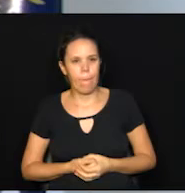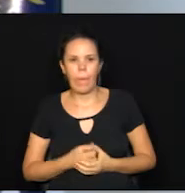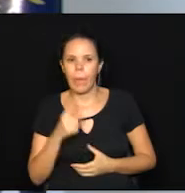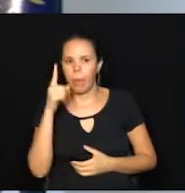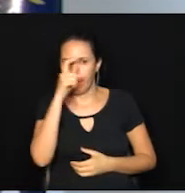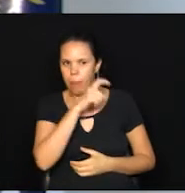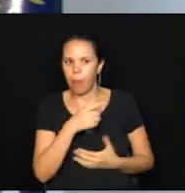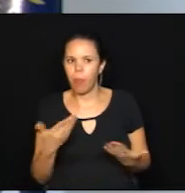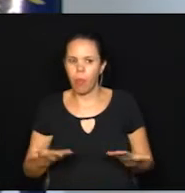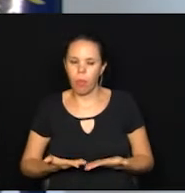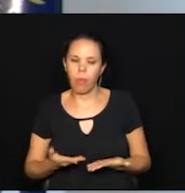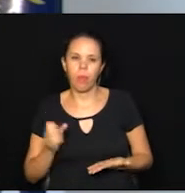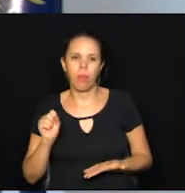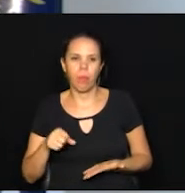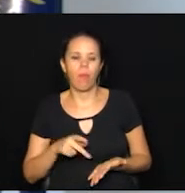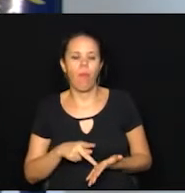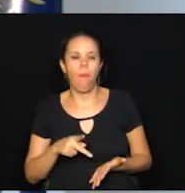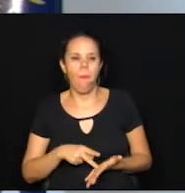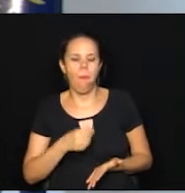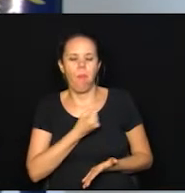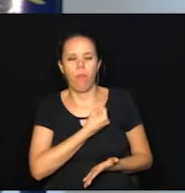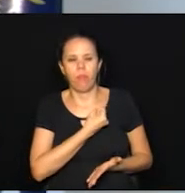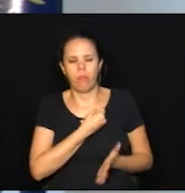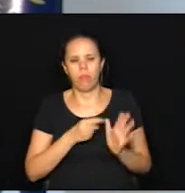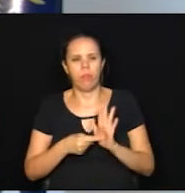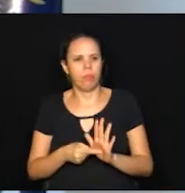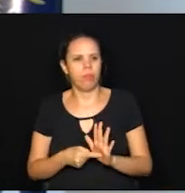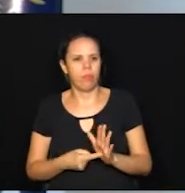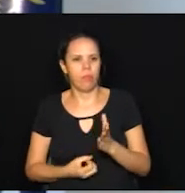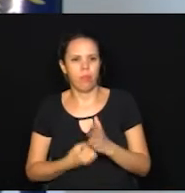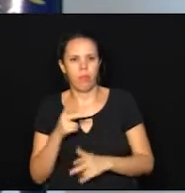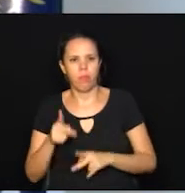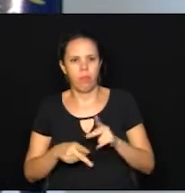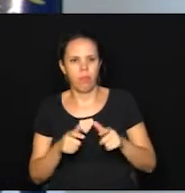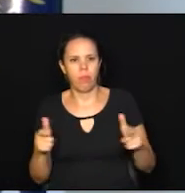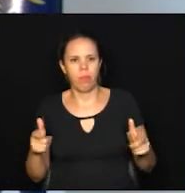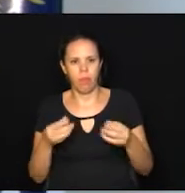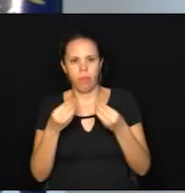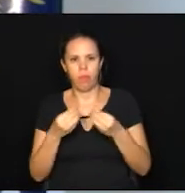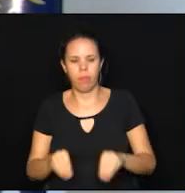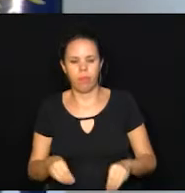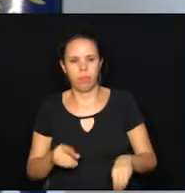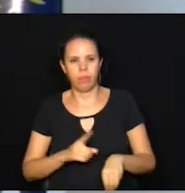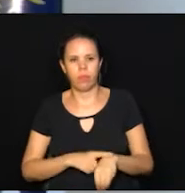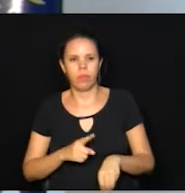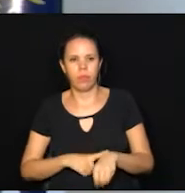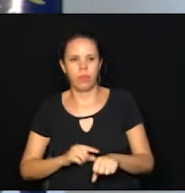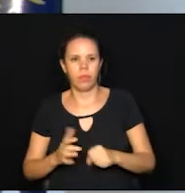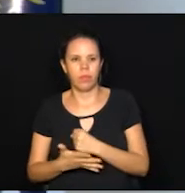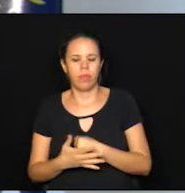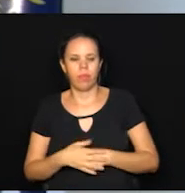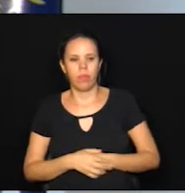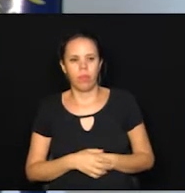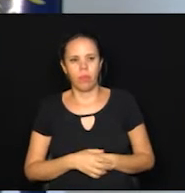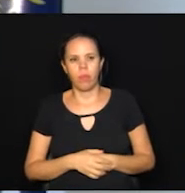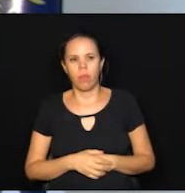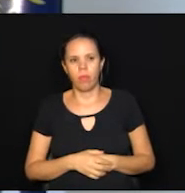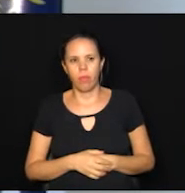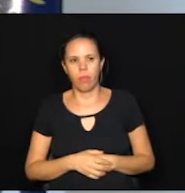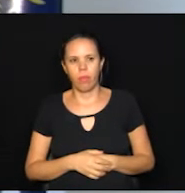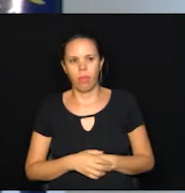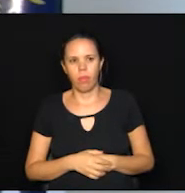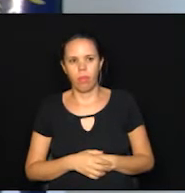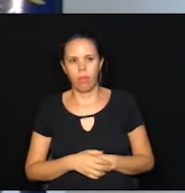crítico. Exatamente, é que os números mostram, né, que é o público que tem sido mais afetado nesse momento de pandemia. E qual a